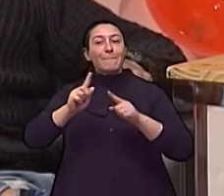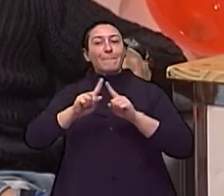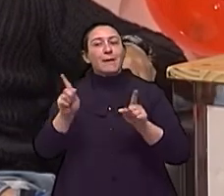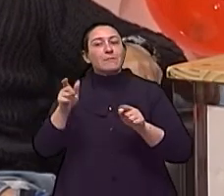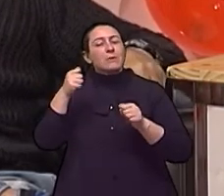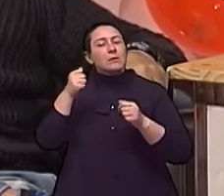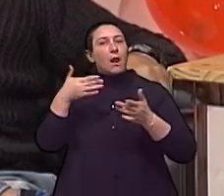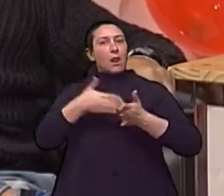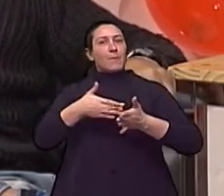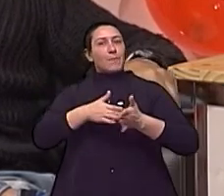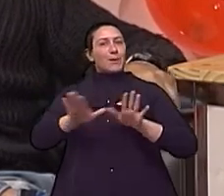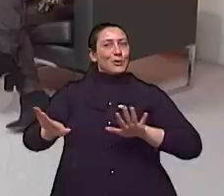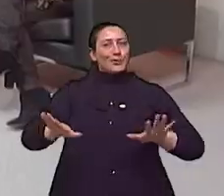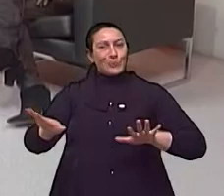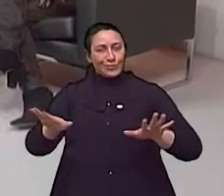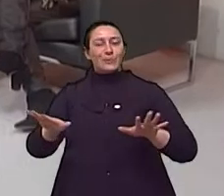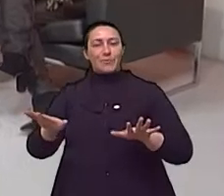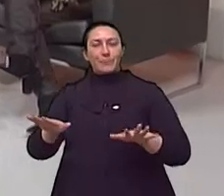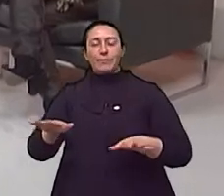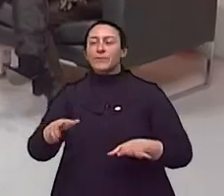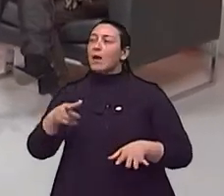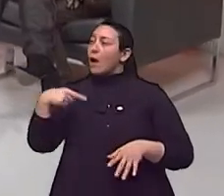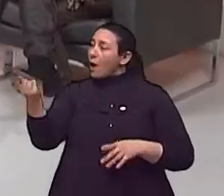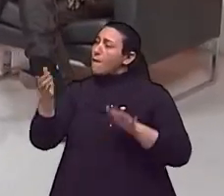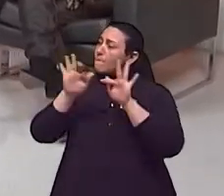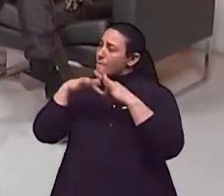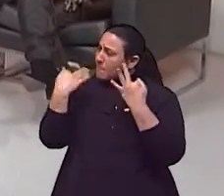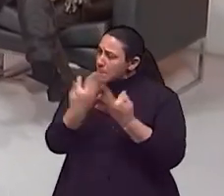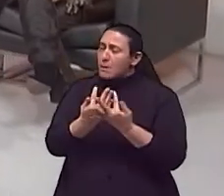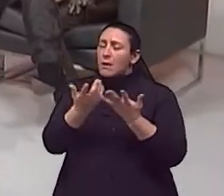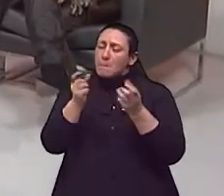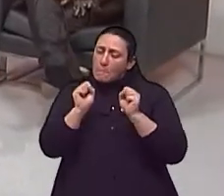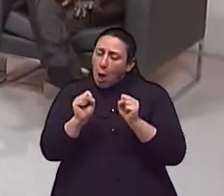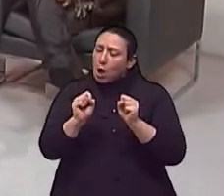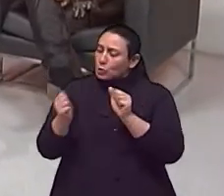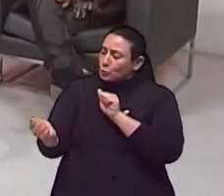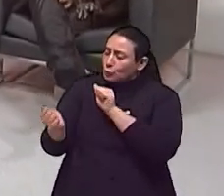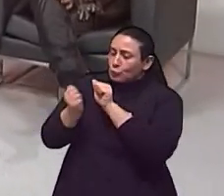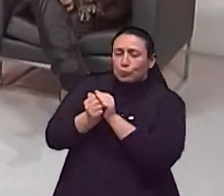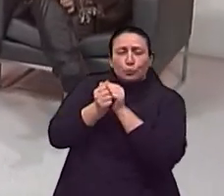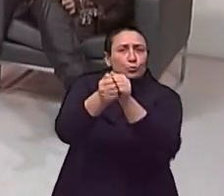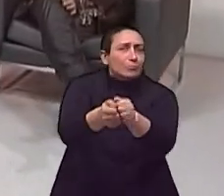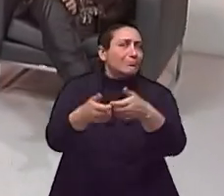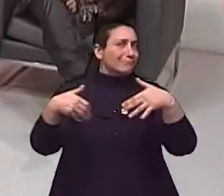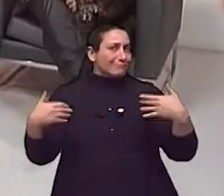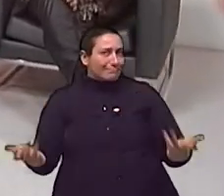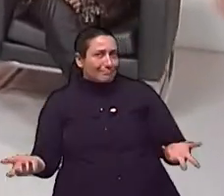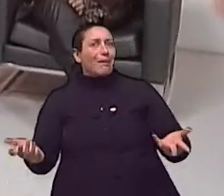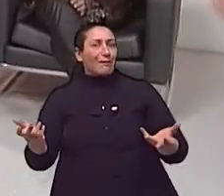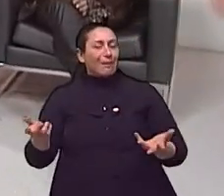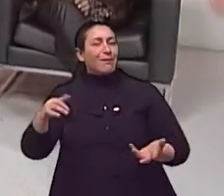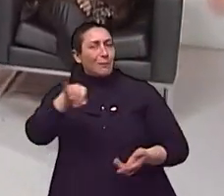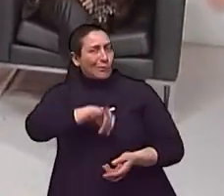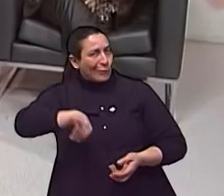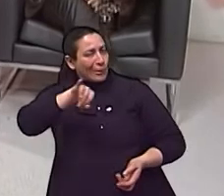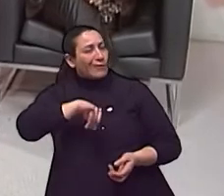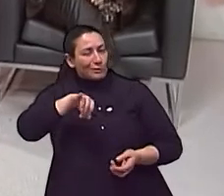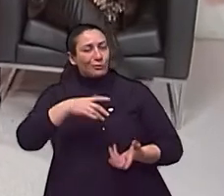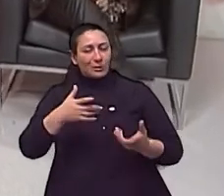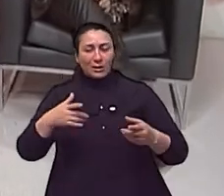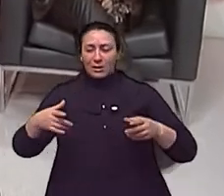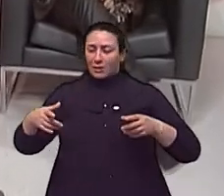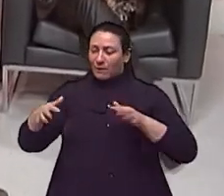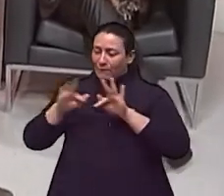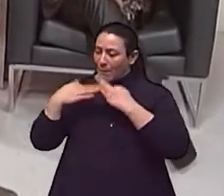que procurem um junto com a pessoa sem essa censura sem essa crítica Tá bom vamos vamos eleger assim